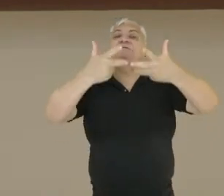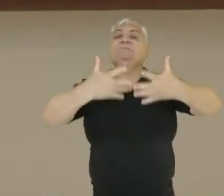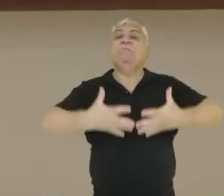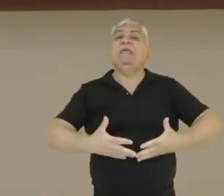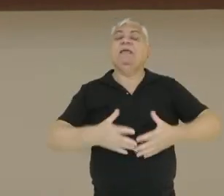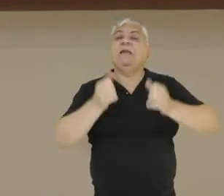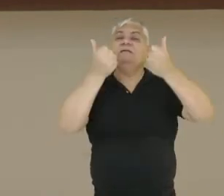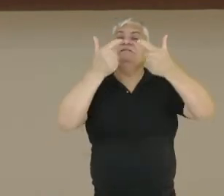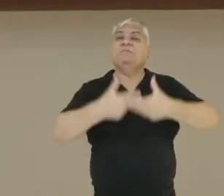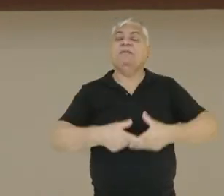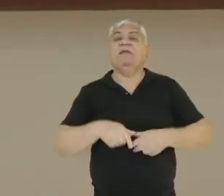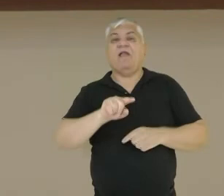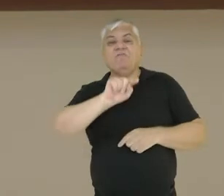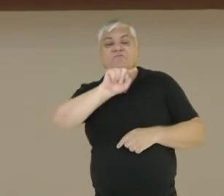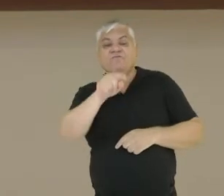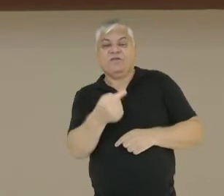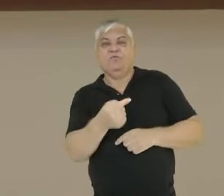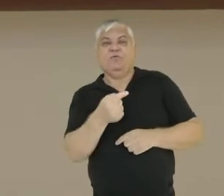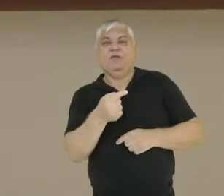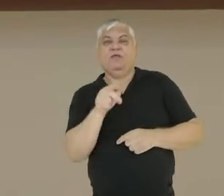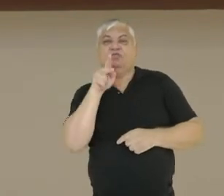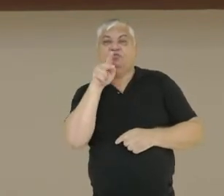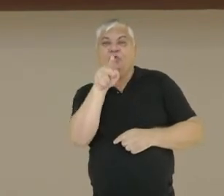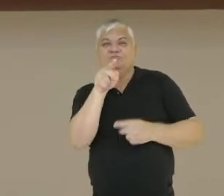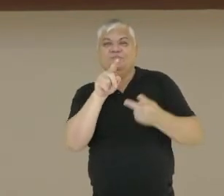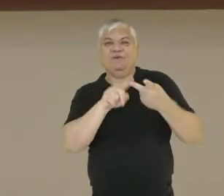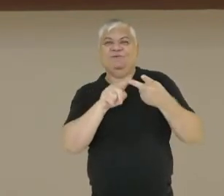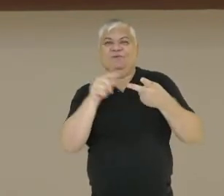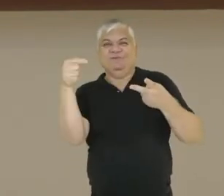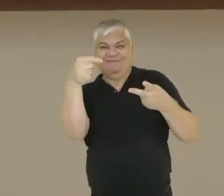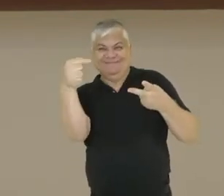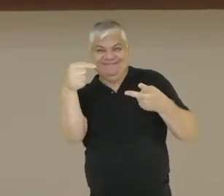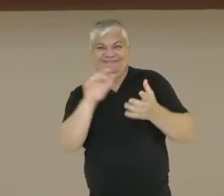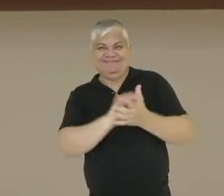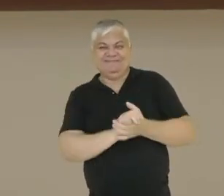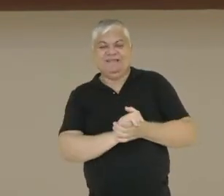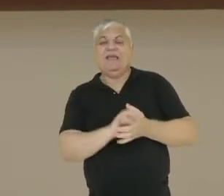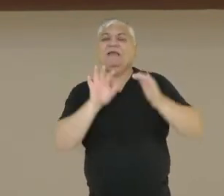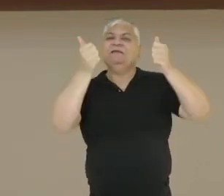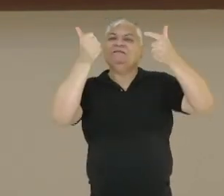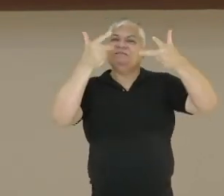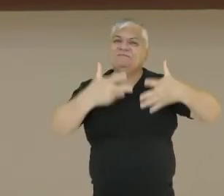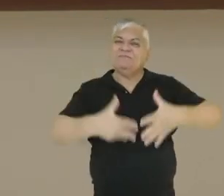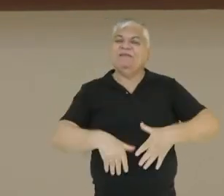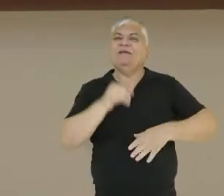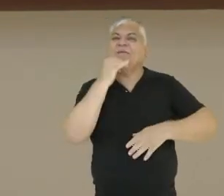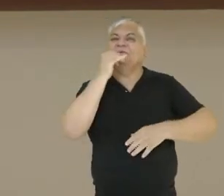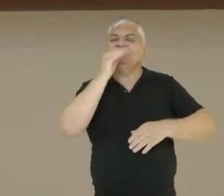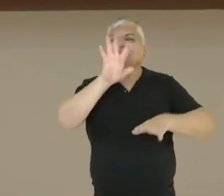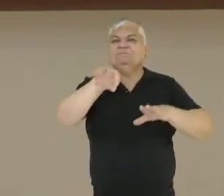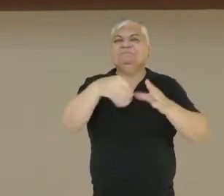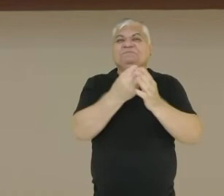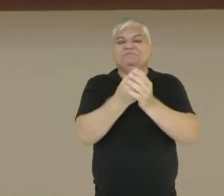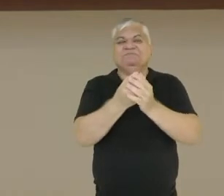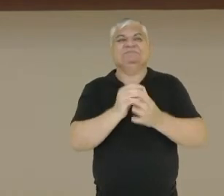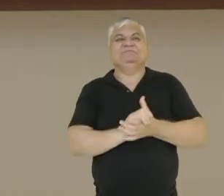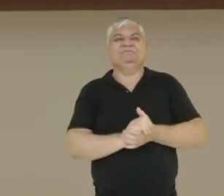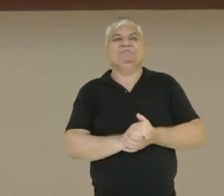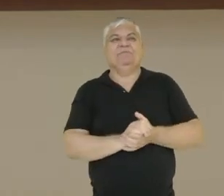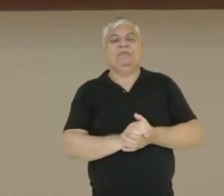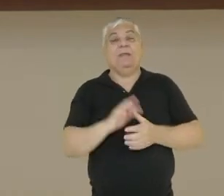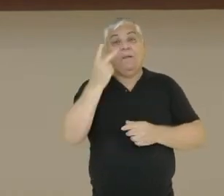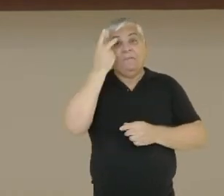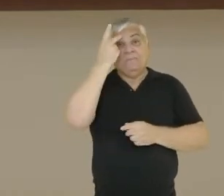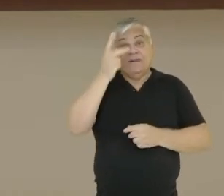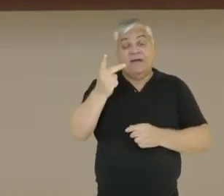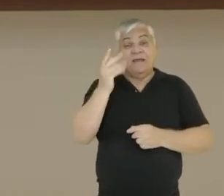vir entre vírgulas, depois de 2 pontos ou depois de travessão. É uma explicação adicional. Vamos ver. Para saber se